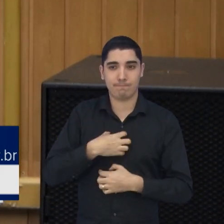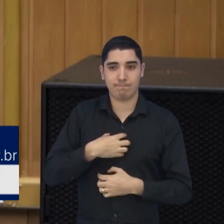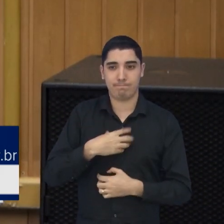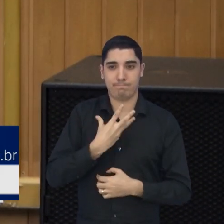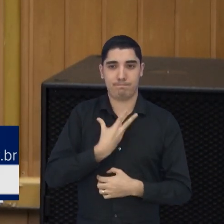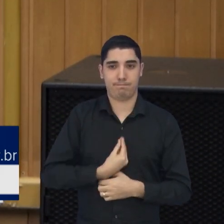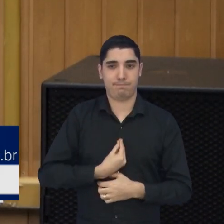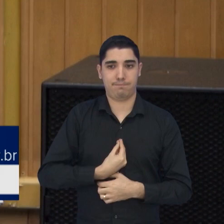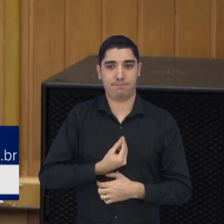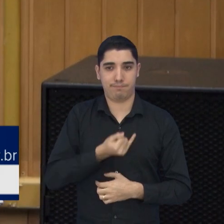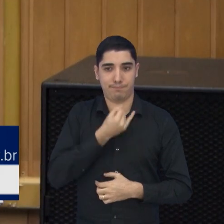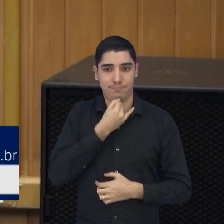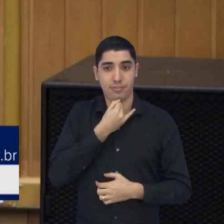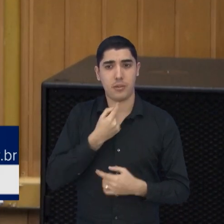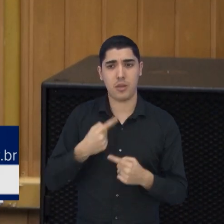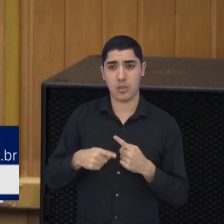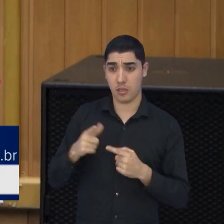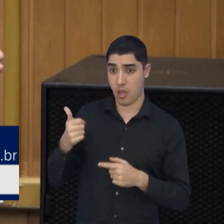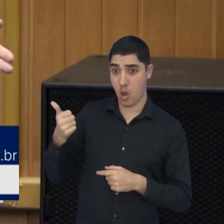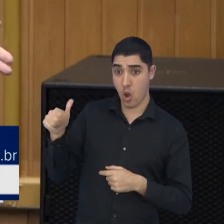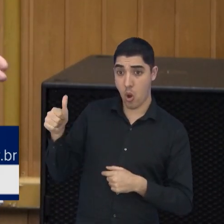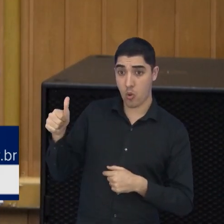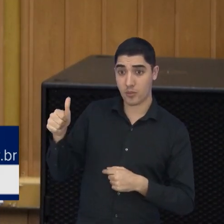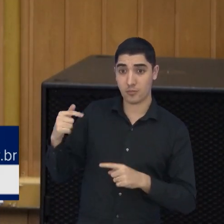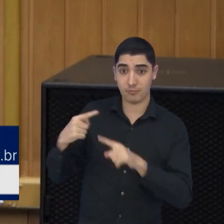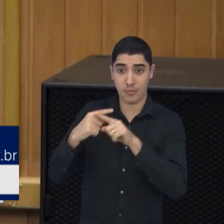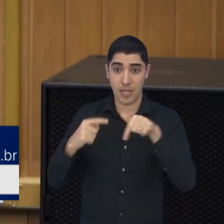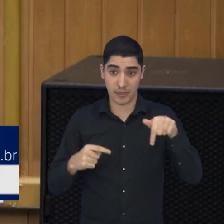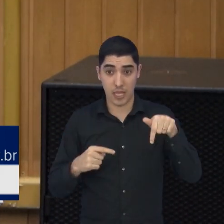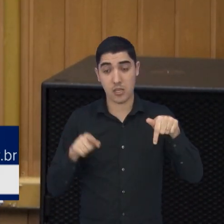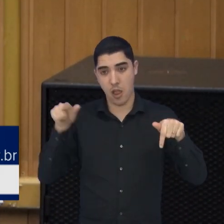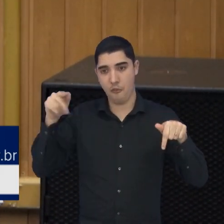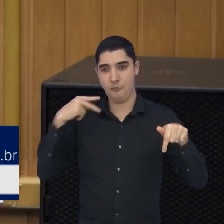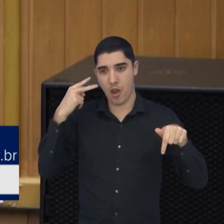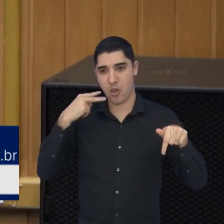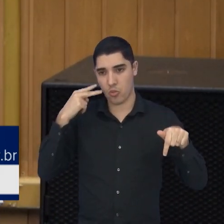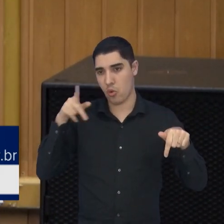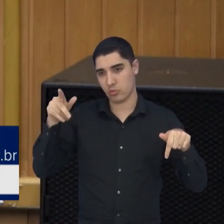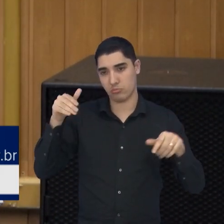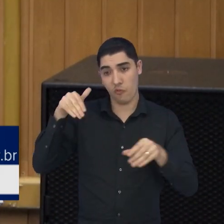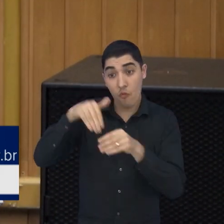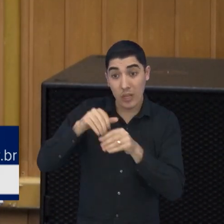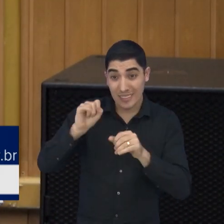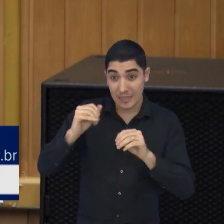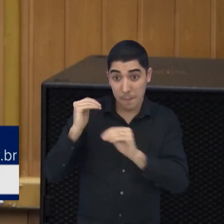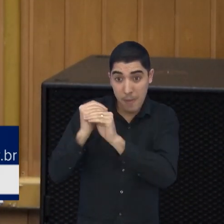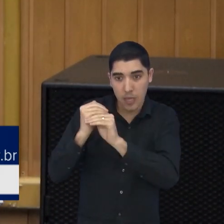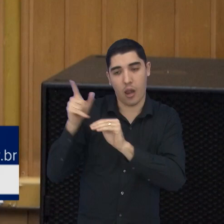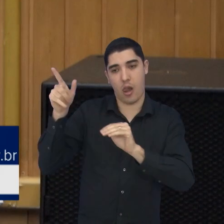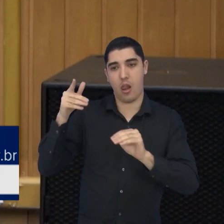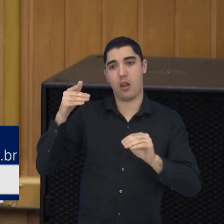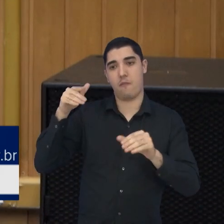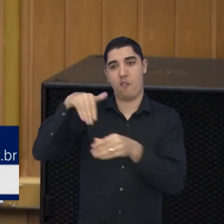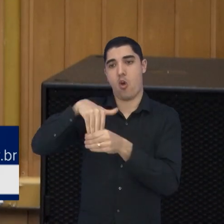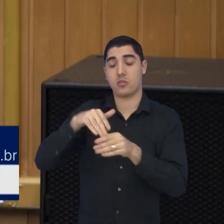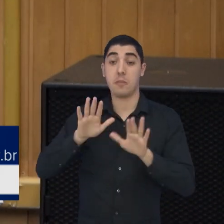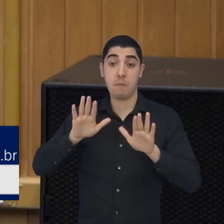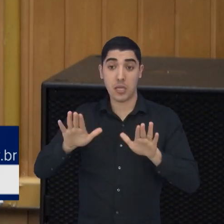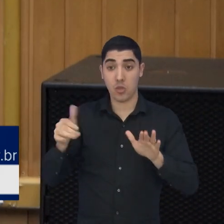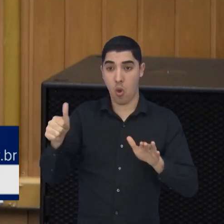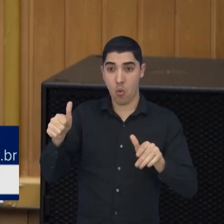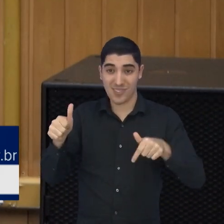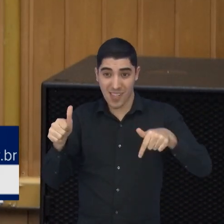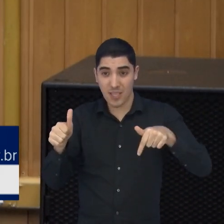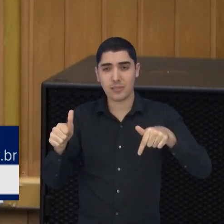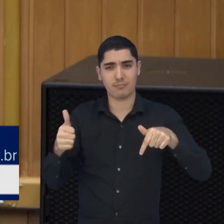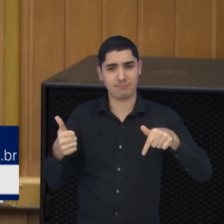é polêmica, que deu 11-7, porque o presidente só vota em caso de desempate, né? Então deu 11-7. Então, esse é um recado para o